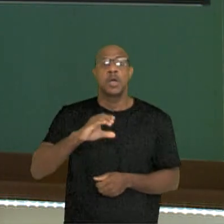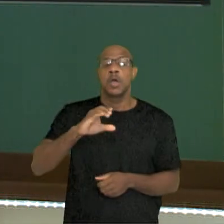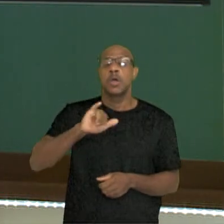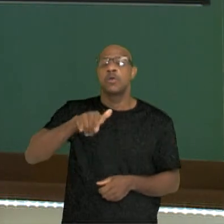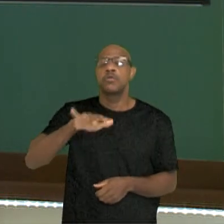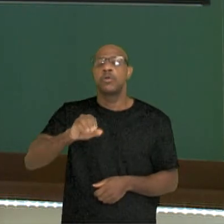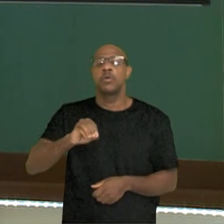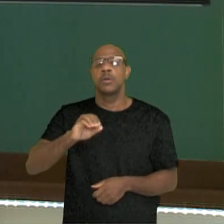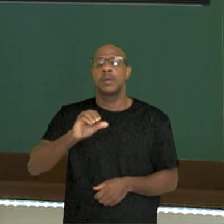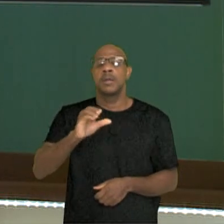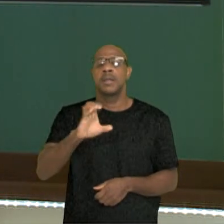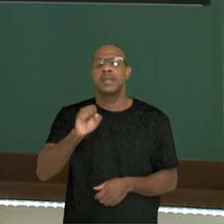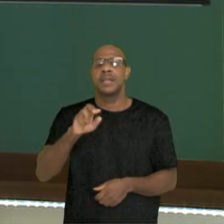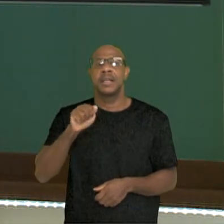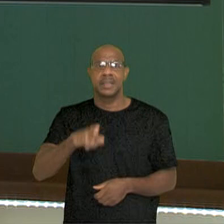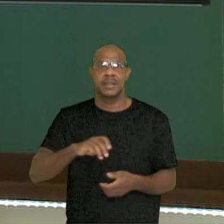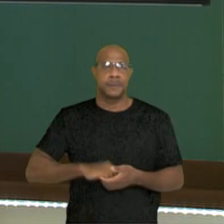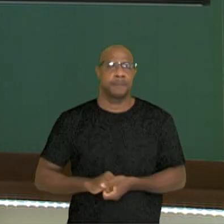importante.